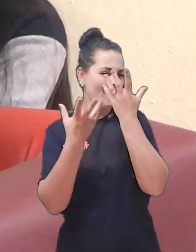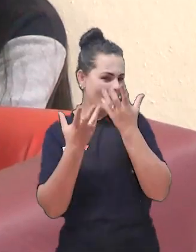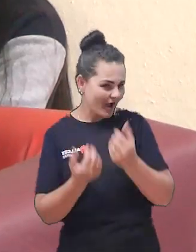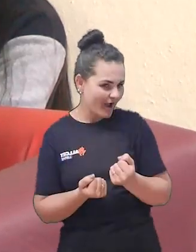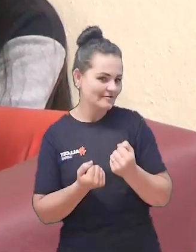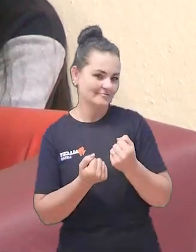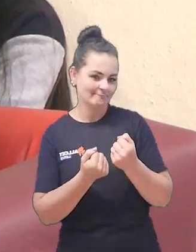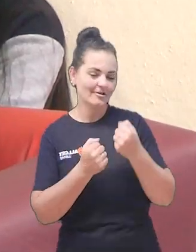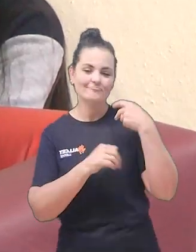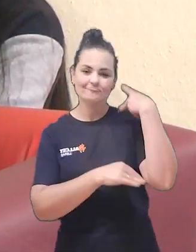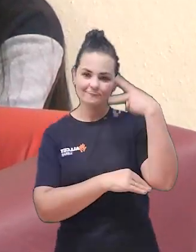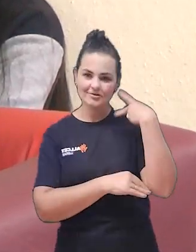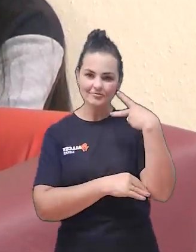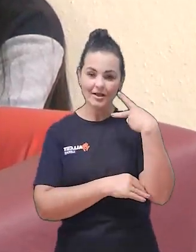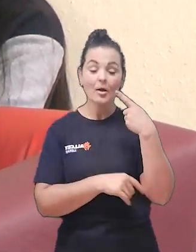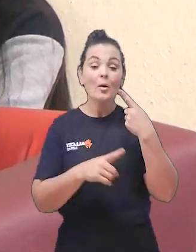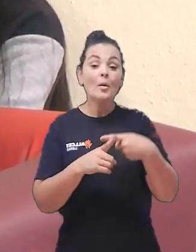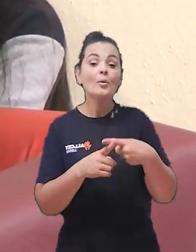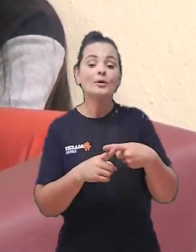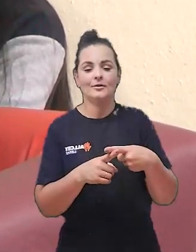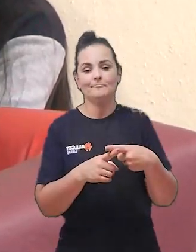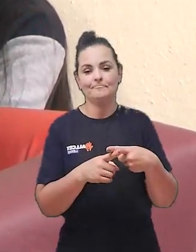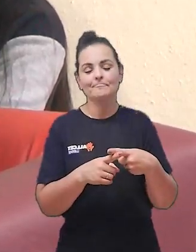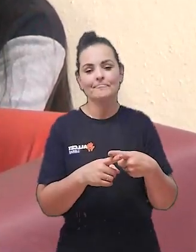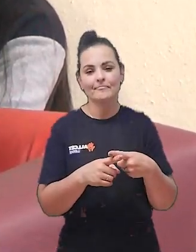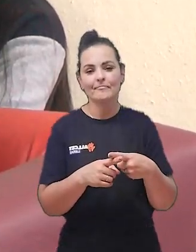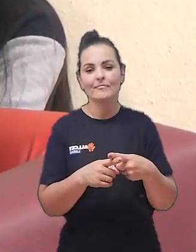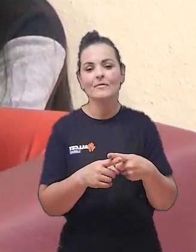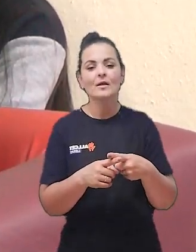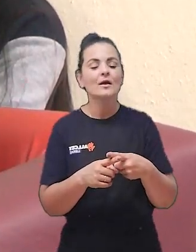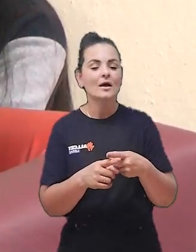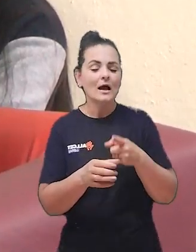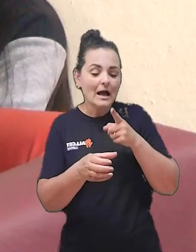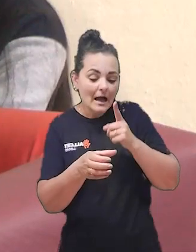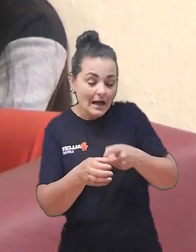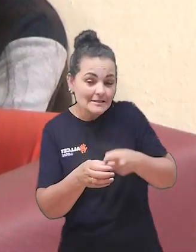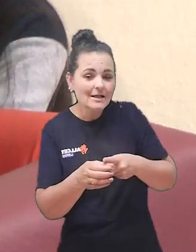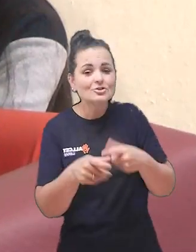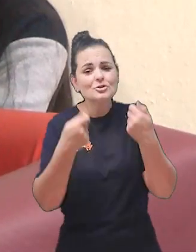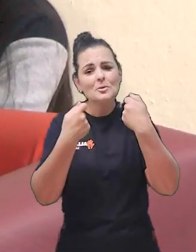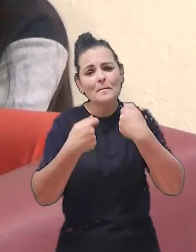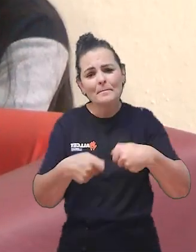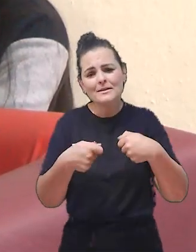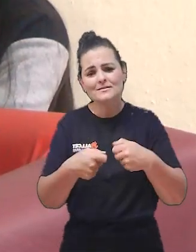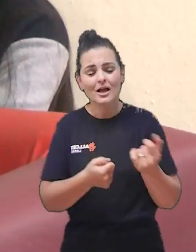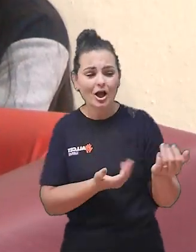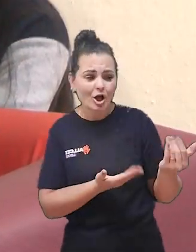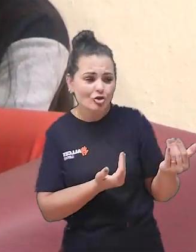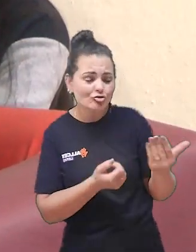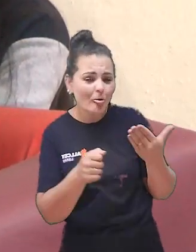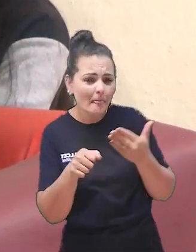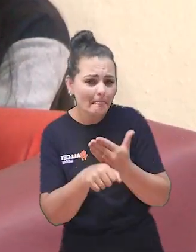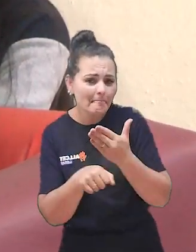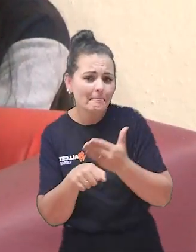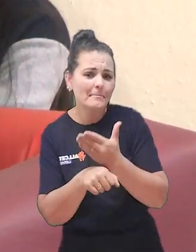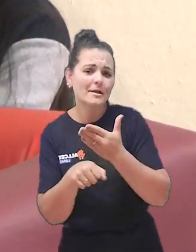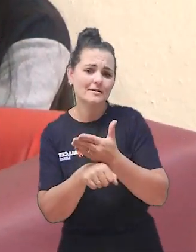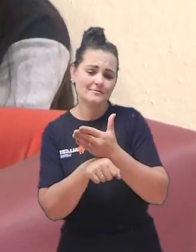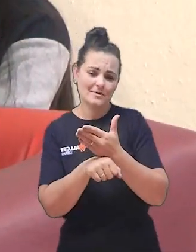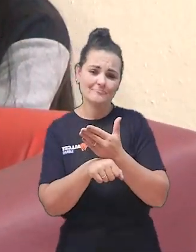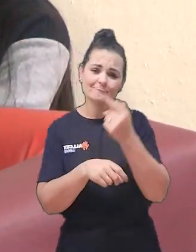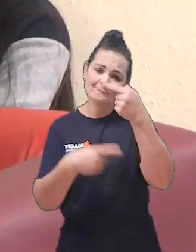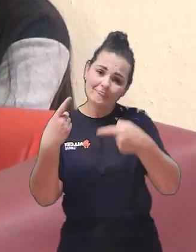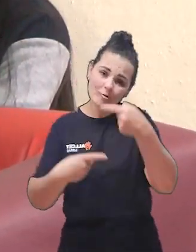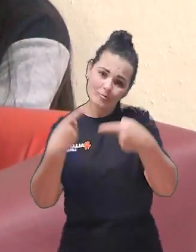Porque precisa, o município precisa, e a juventude precisa entrar na política para fazer a